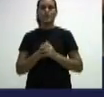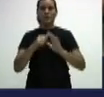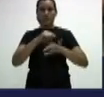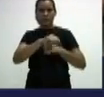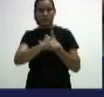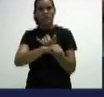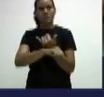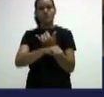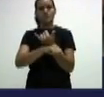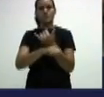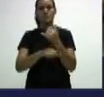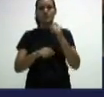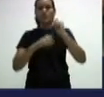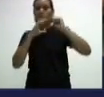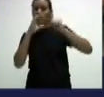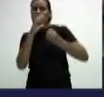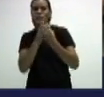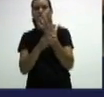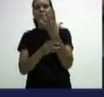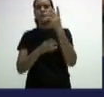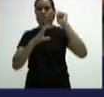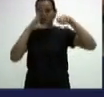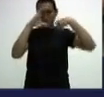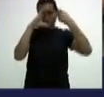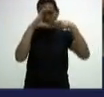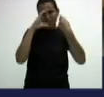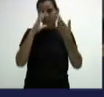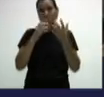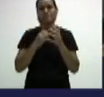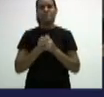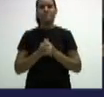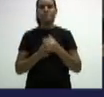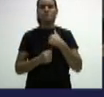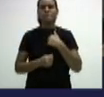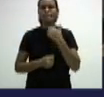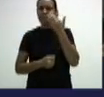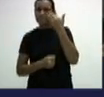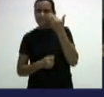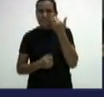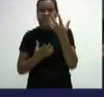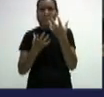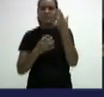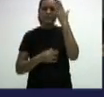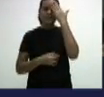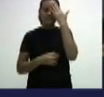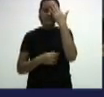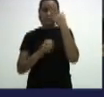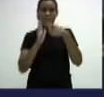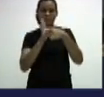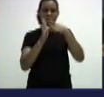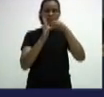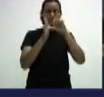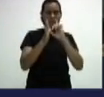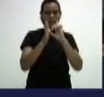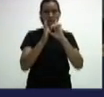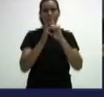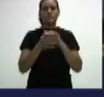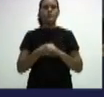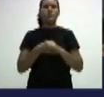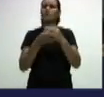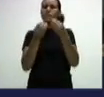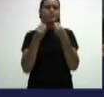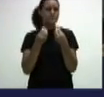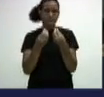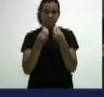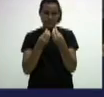dentro do processo de criação. Né? Sim. É, criação de vídeo. É. Eu tenho uma curiosidade, antes do César fazer a próxima pergunta, é a